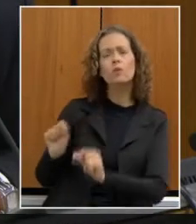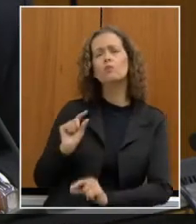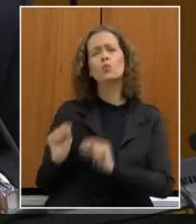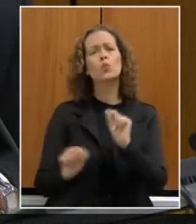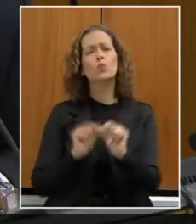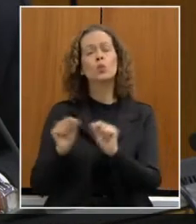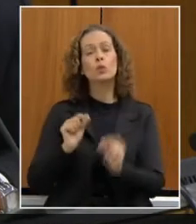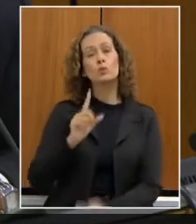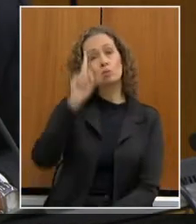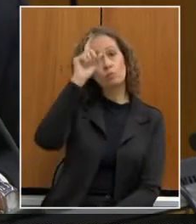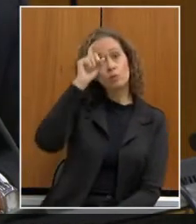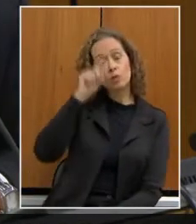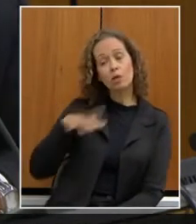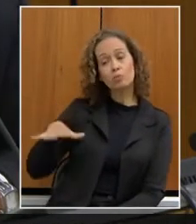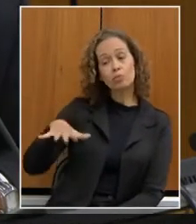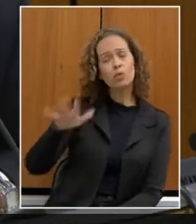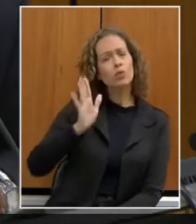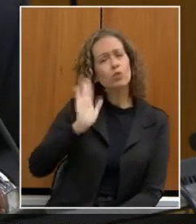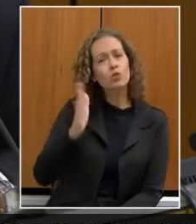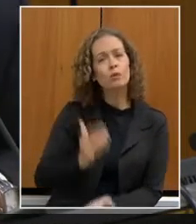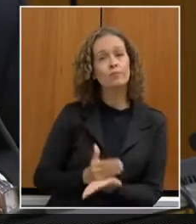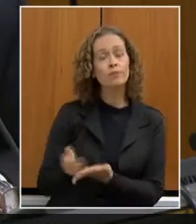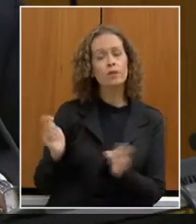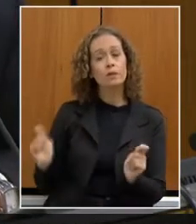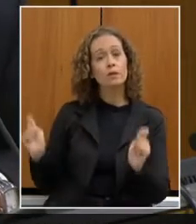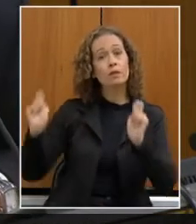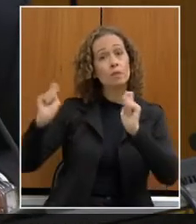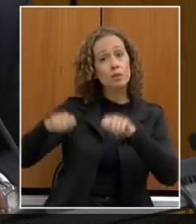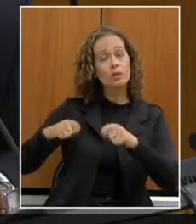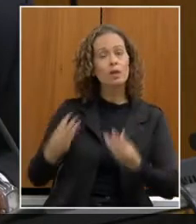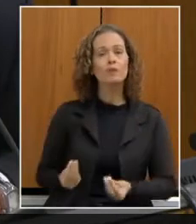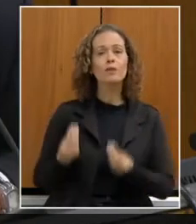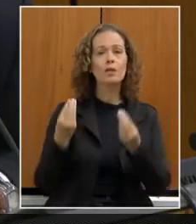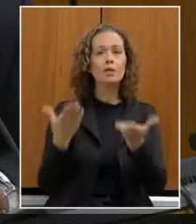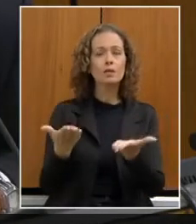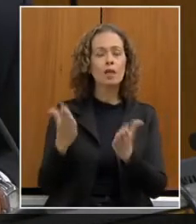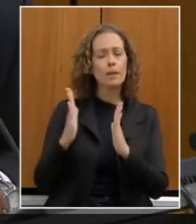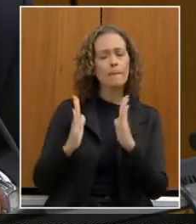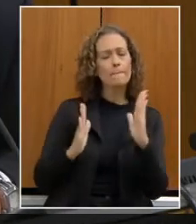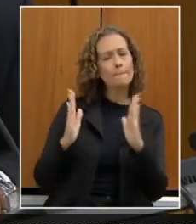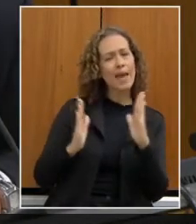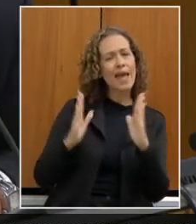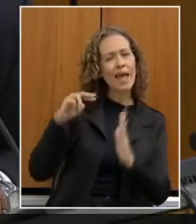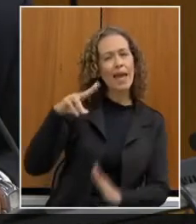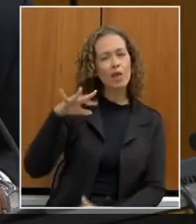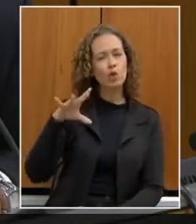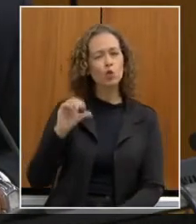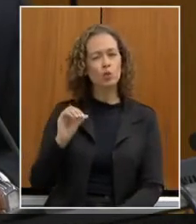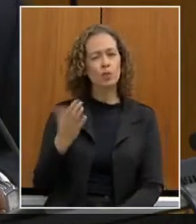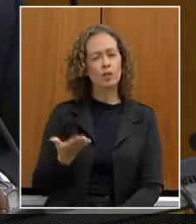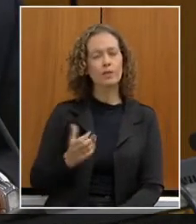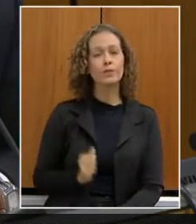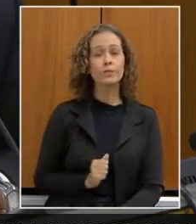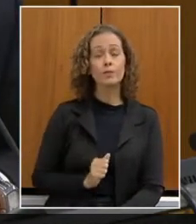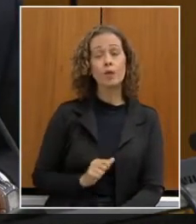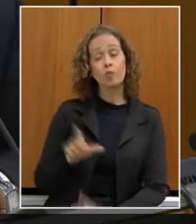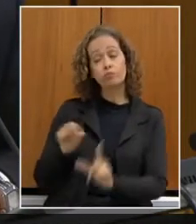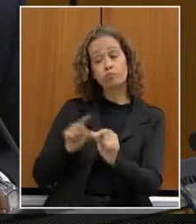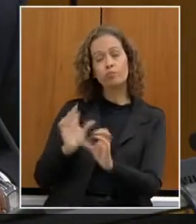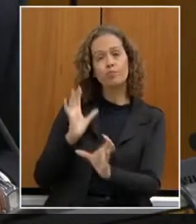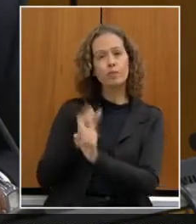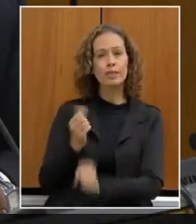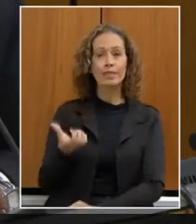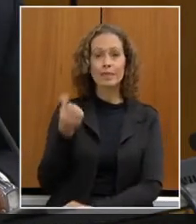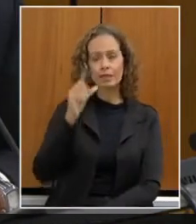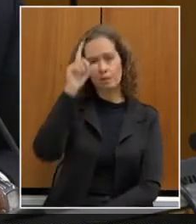já tinham sido iniciados e tinham capacidade de ser entregues a médio prazo. Foram as escolhas dos seis hospitais. Mas nós